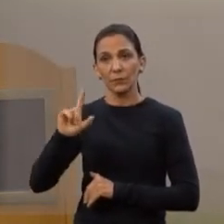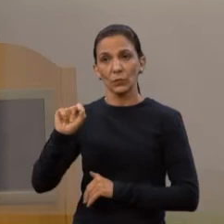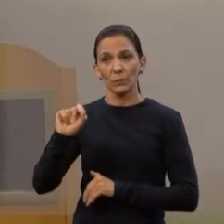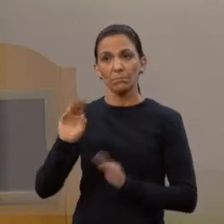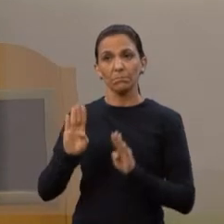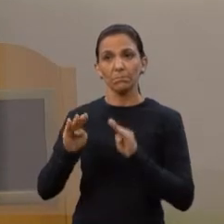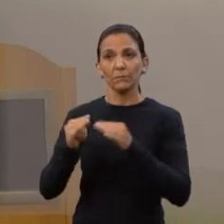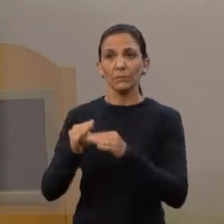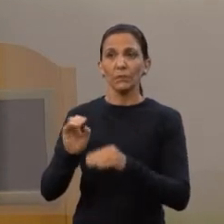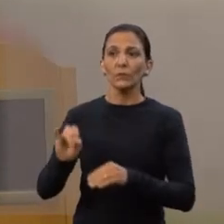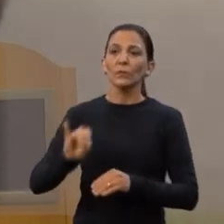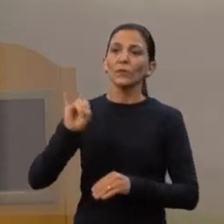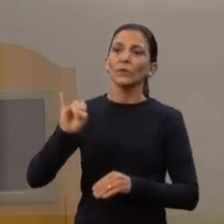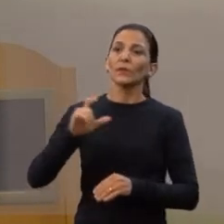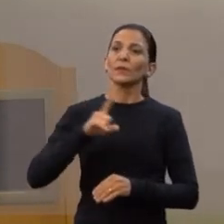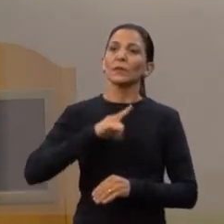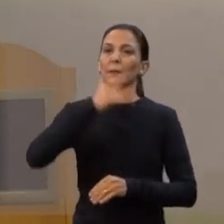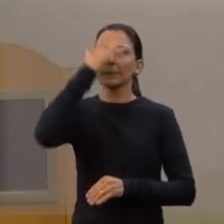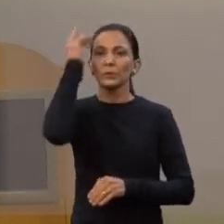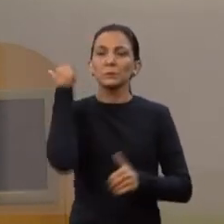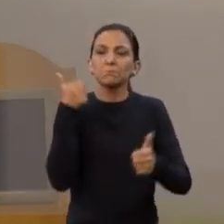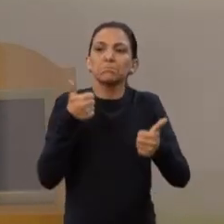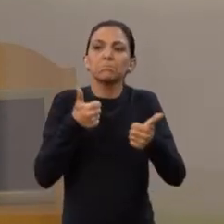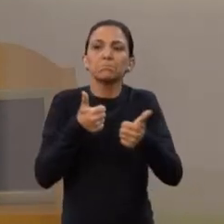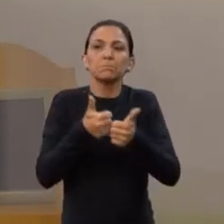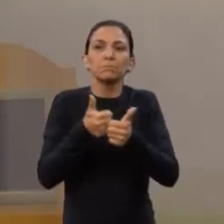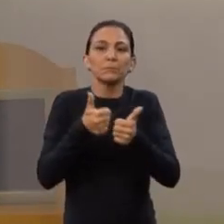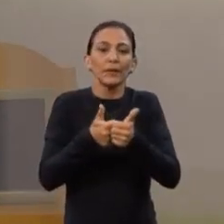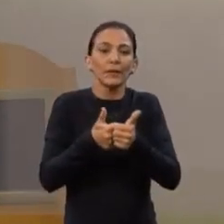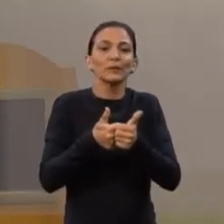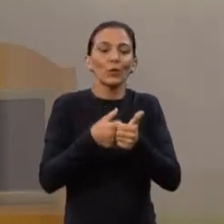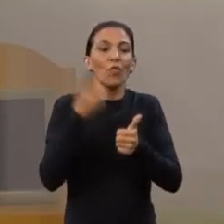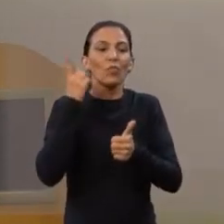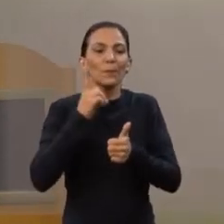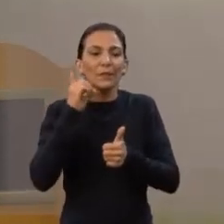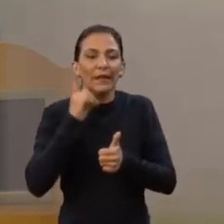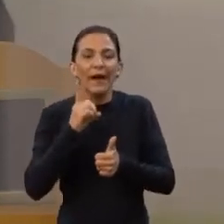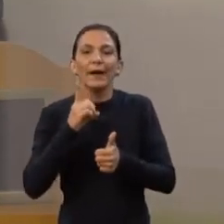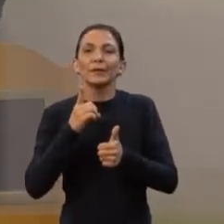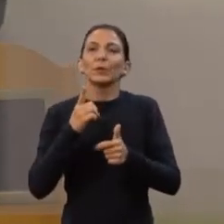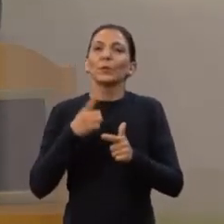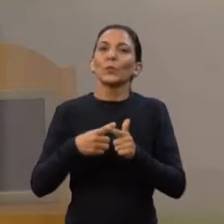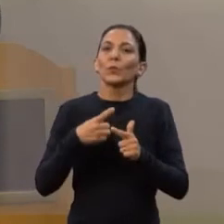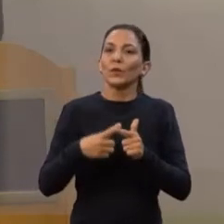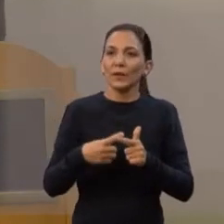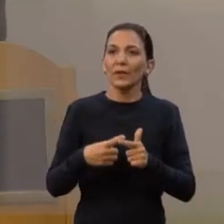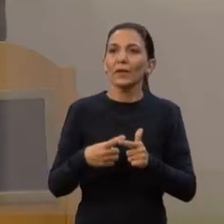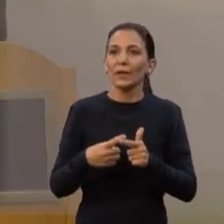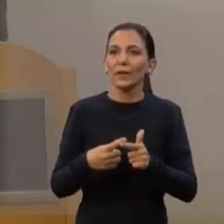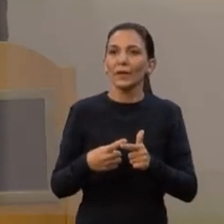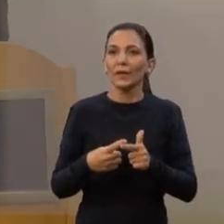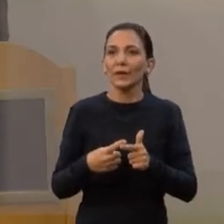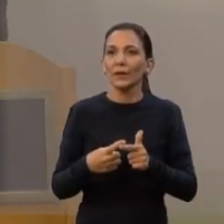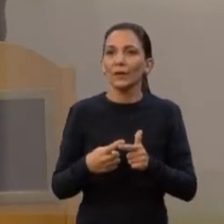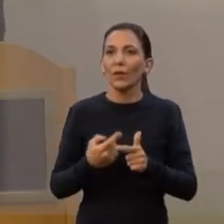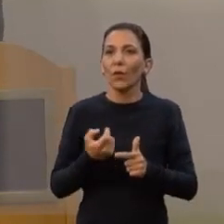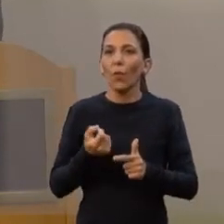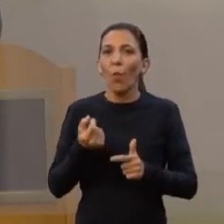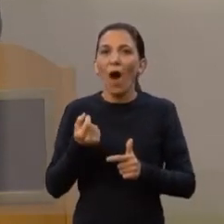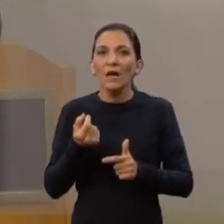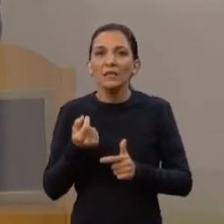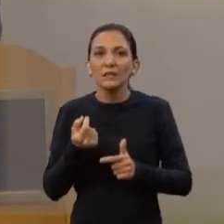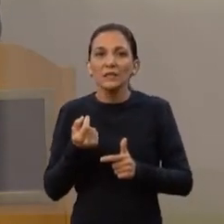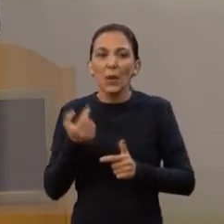de ter pessoas perto um pessoas da grande política perto que quase colocaram com ela baixo um